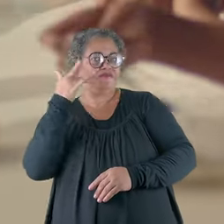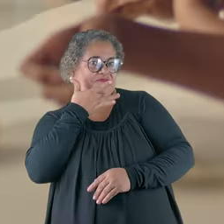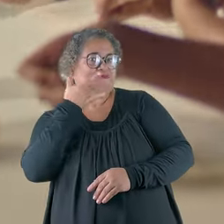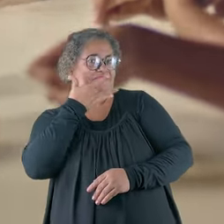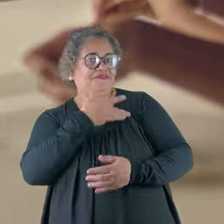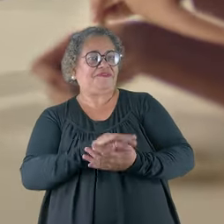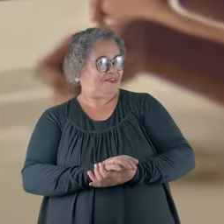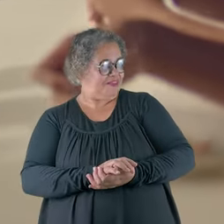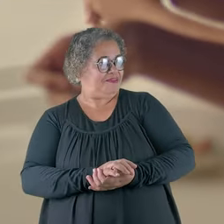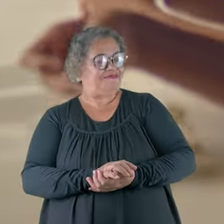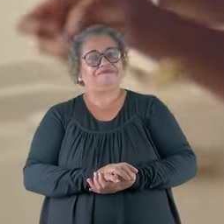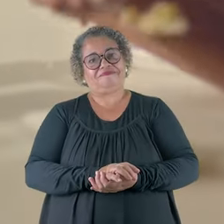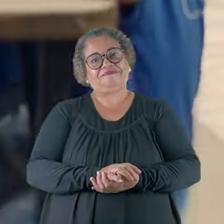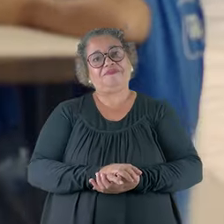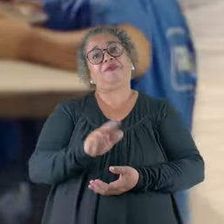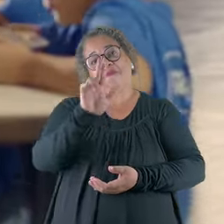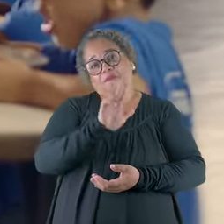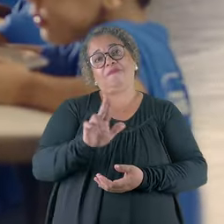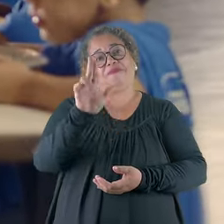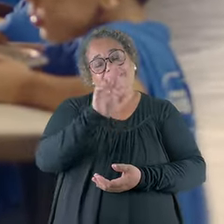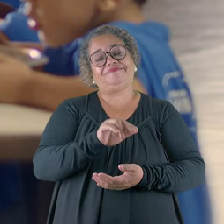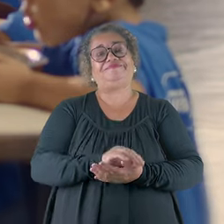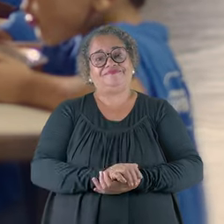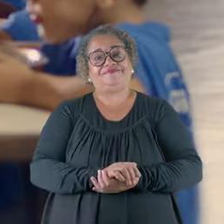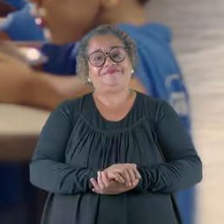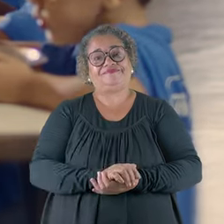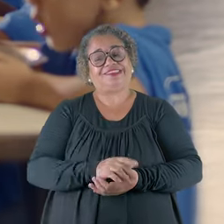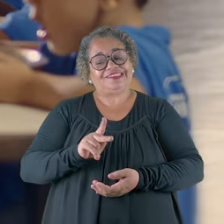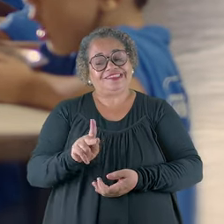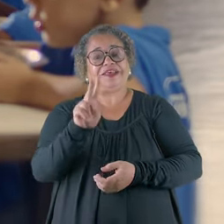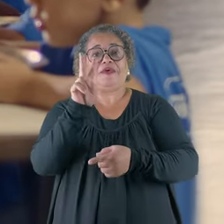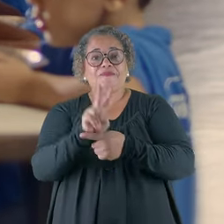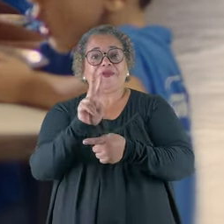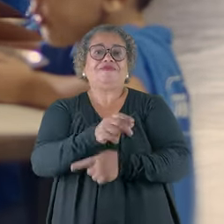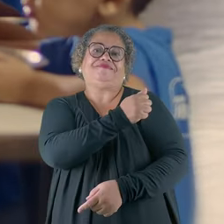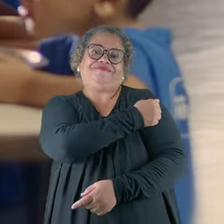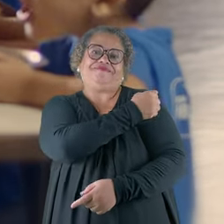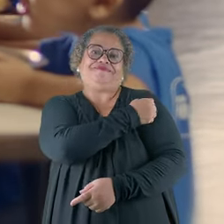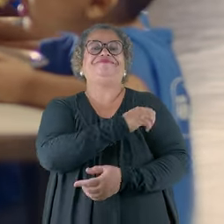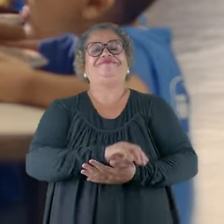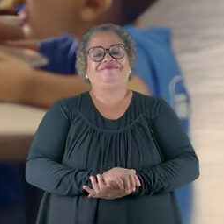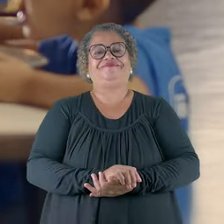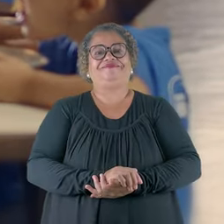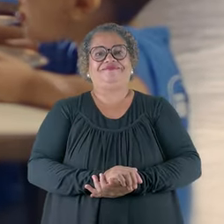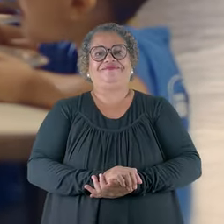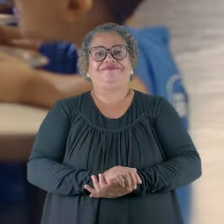mais gostosa não é mesmo em Uberlândia é assim toda hora é hora de cuidar das nossas crianças Y